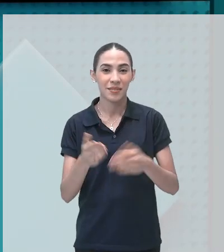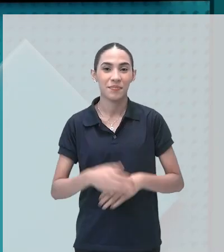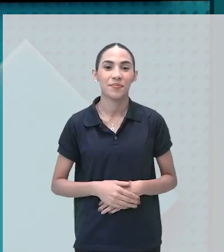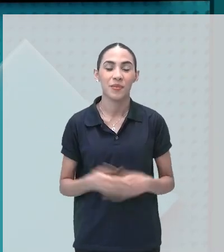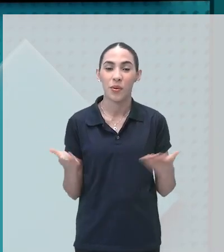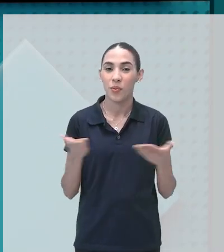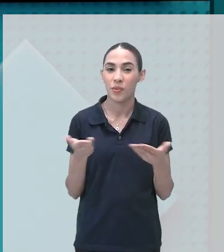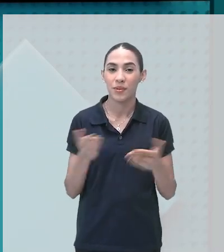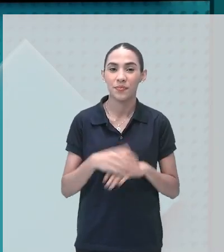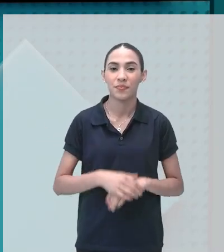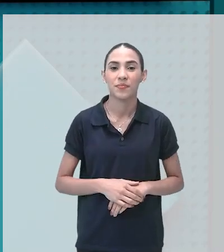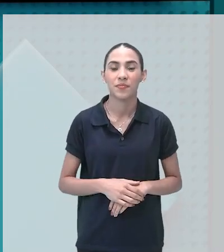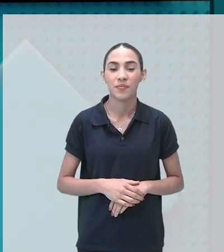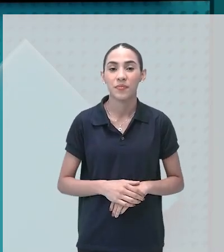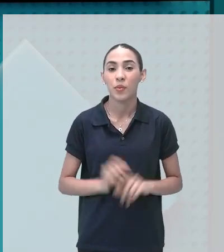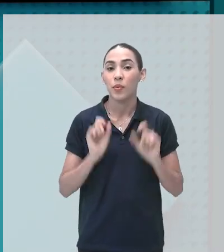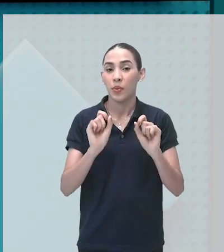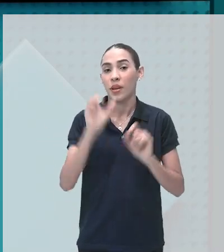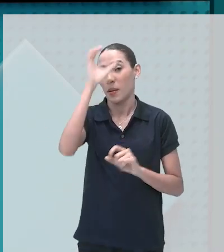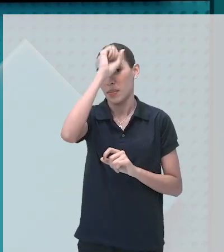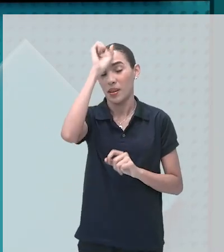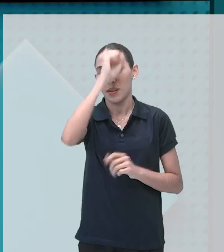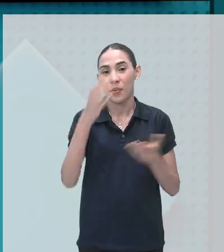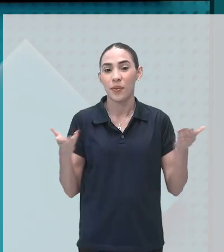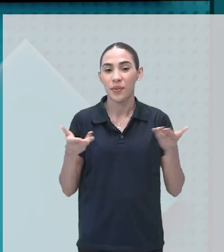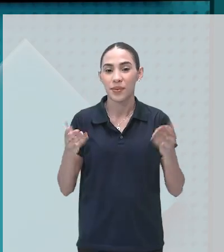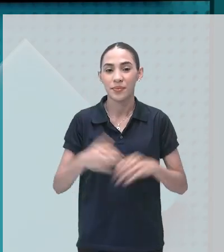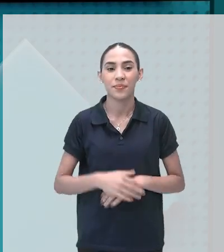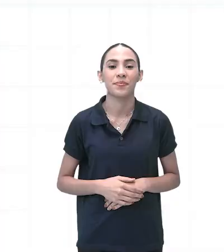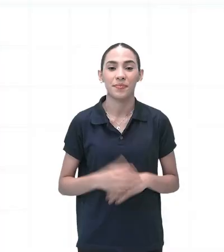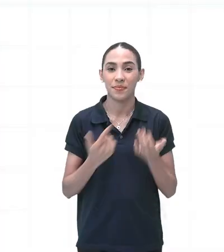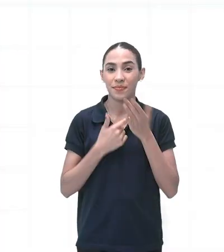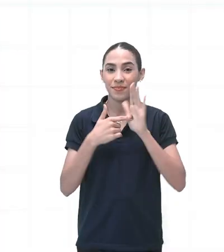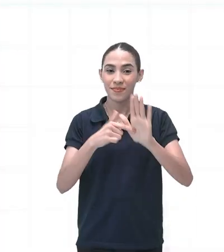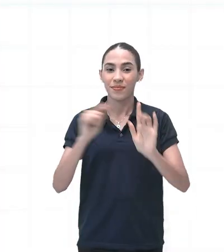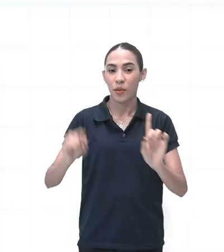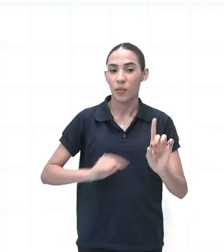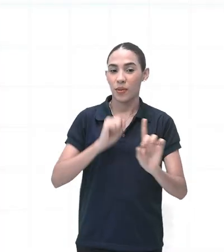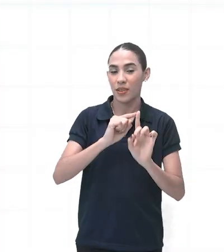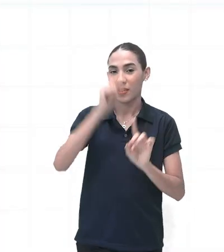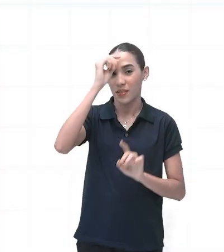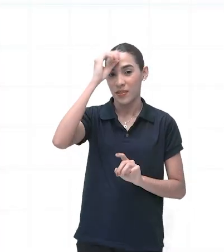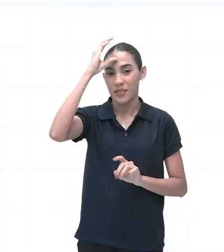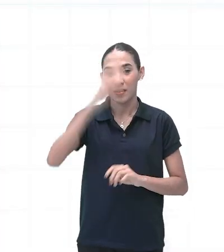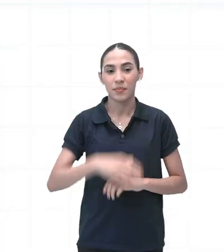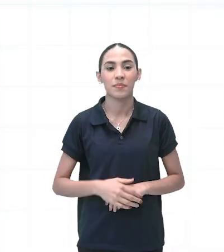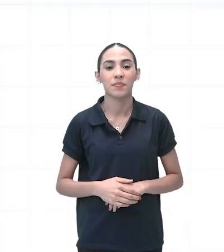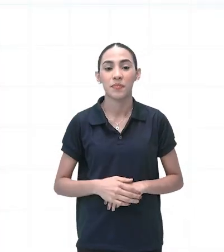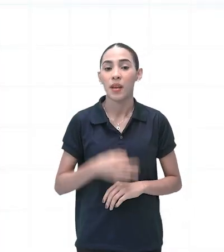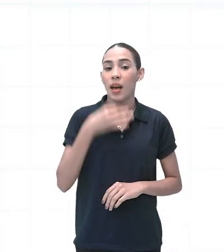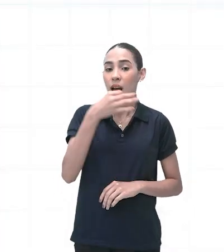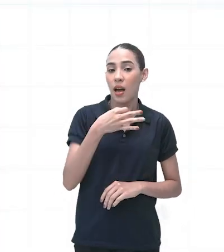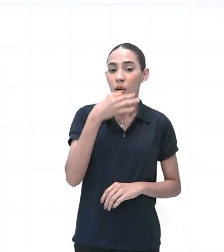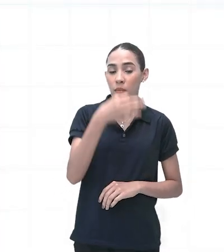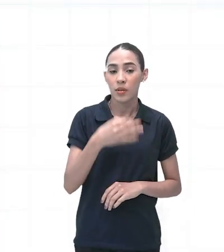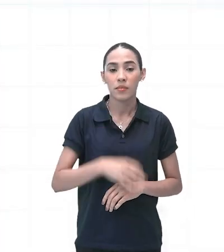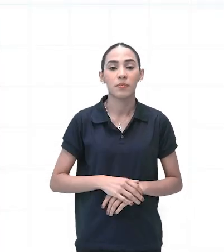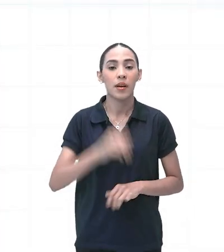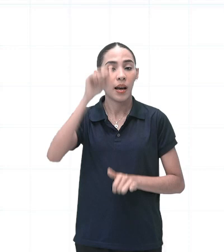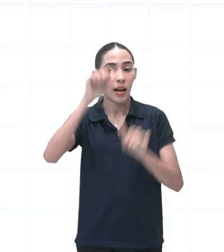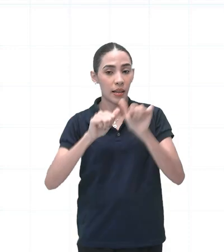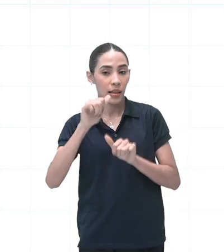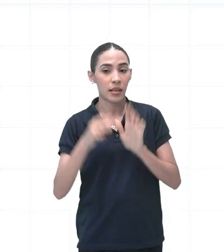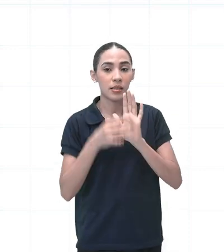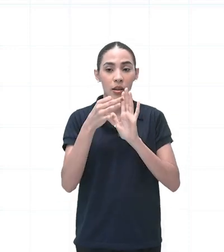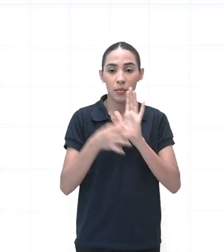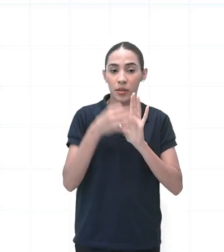vocês neste momento. O que iremos aprender nesta aula? Colocando aí o nosso objeto de conhecimento, argumentação,